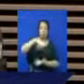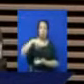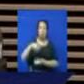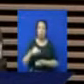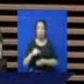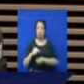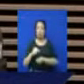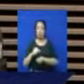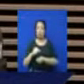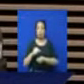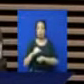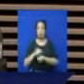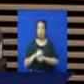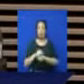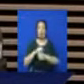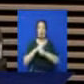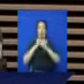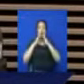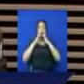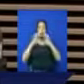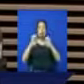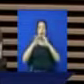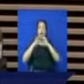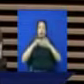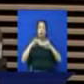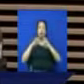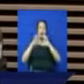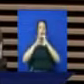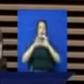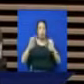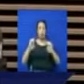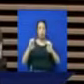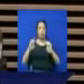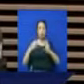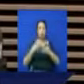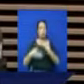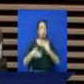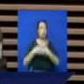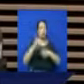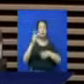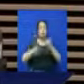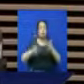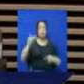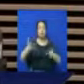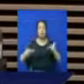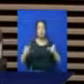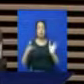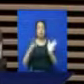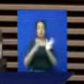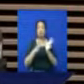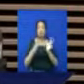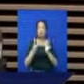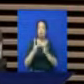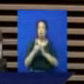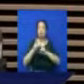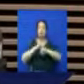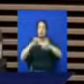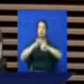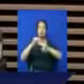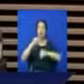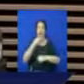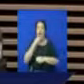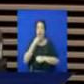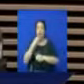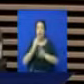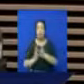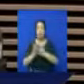é o ide, é o pregar o evangelho a toda criatura, pregar as boas novas do reino. Jesus está dizendo aos homens,